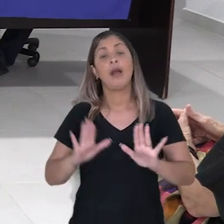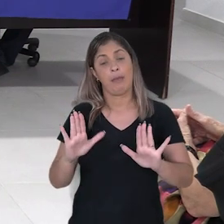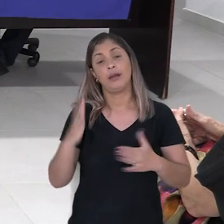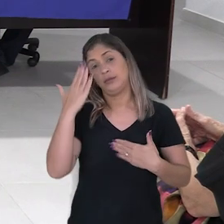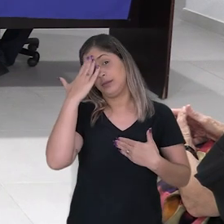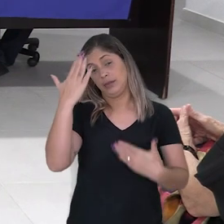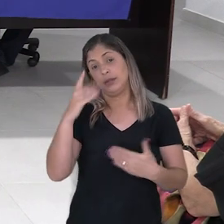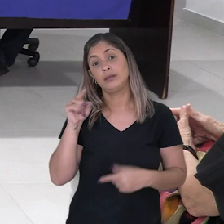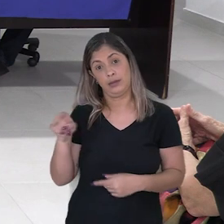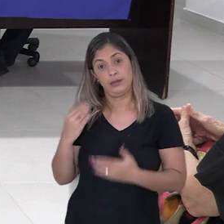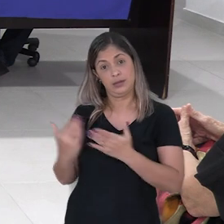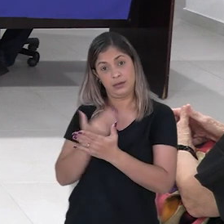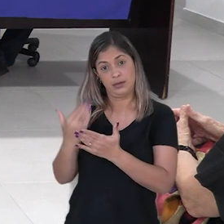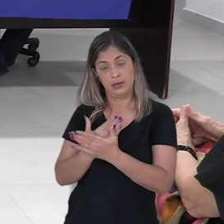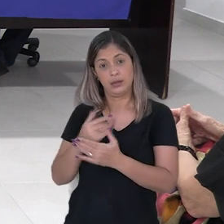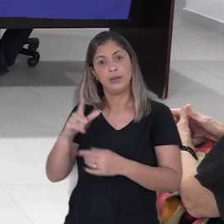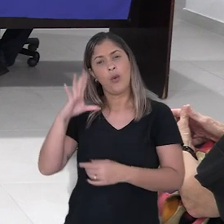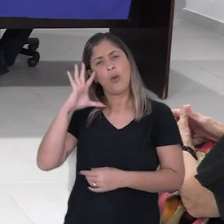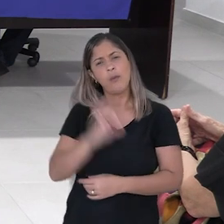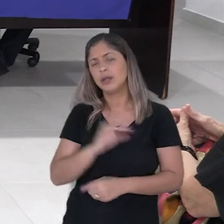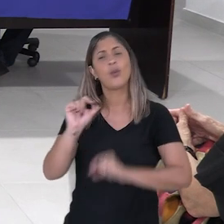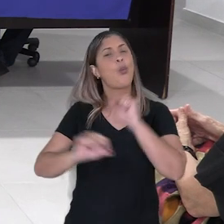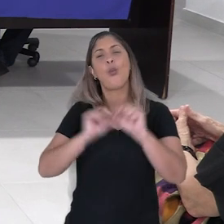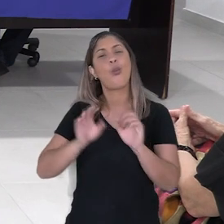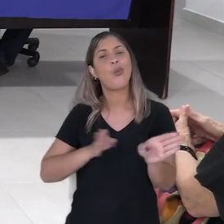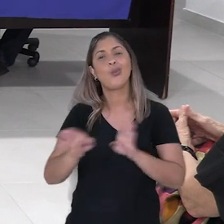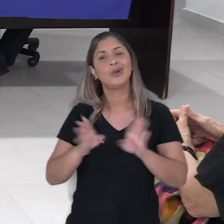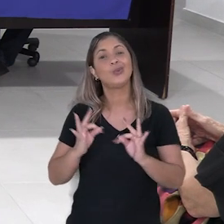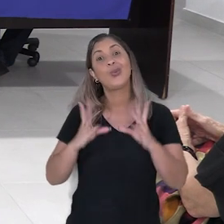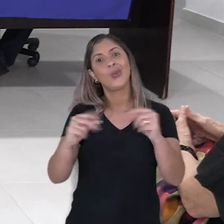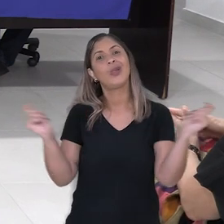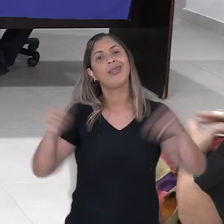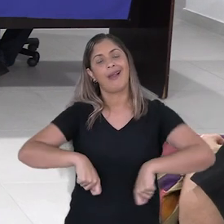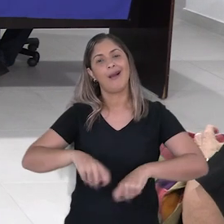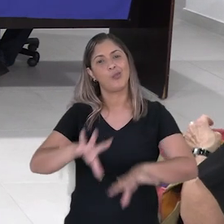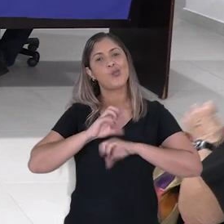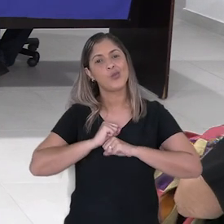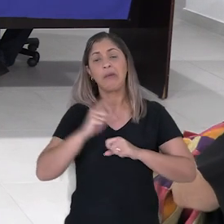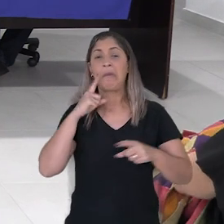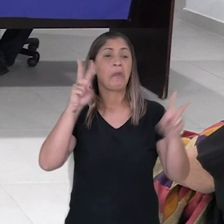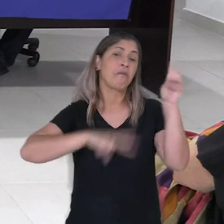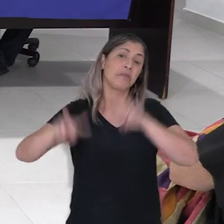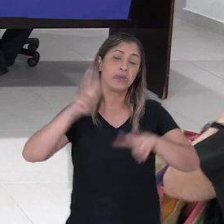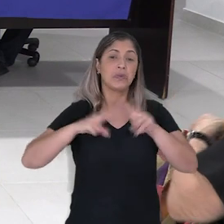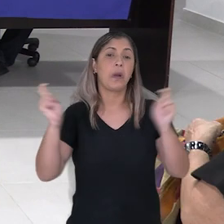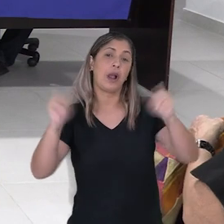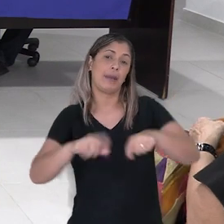graças a esse livro, essa compreensão se torna acessível a todos, independente da capacidade visual de cada um.